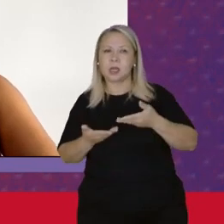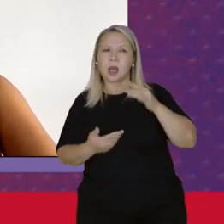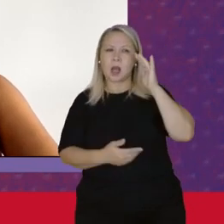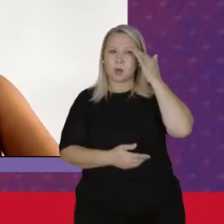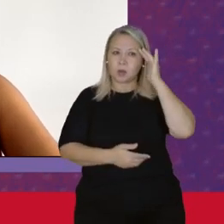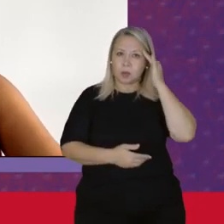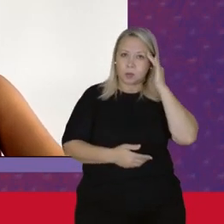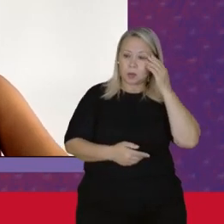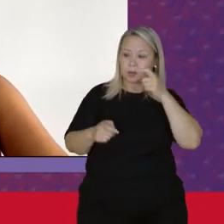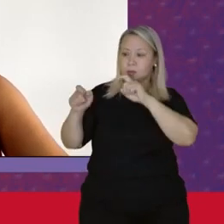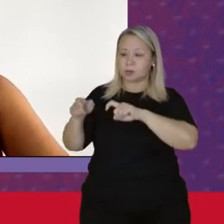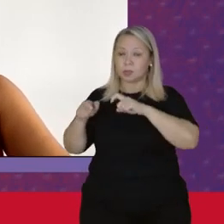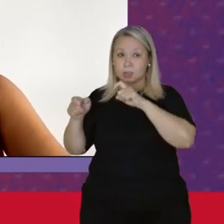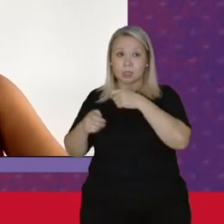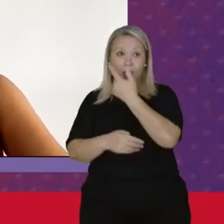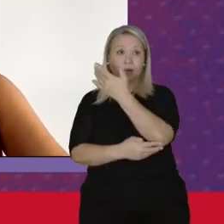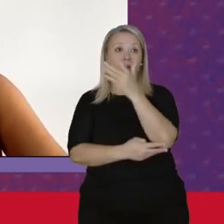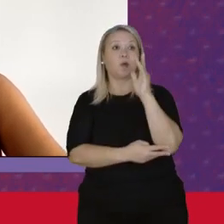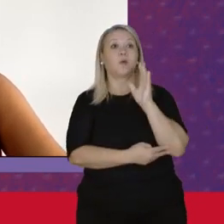a agroecologia